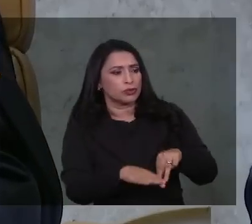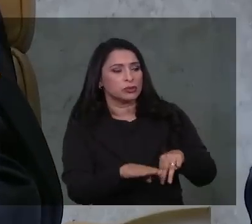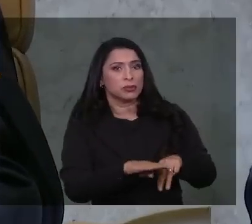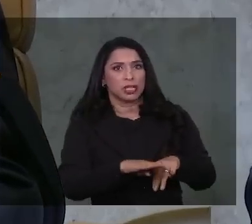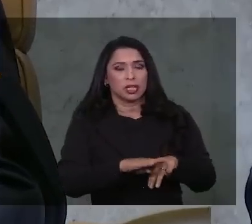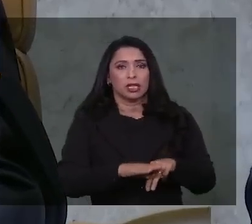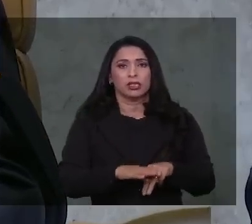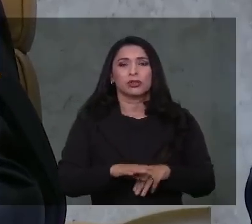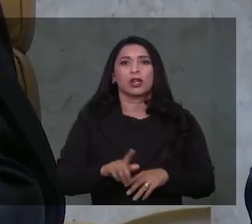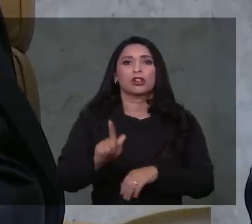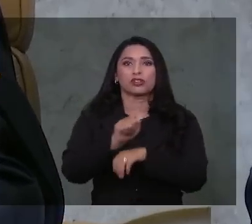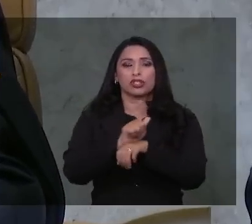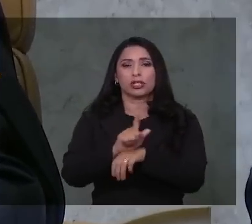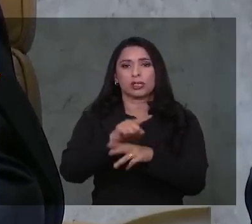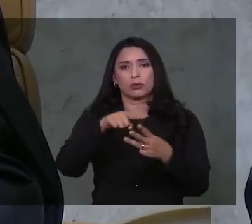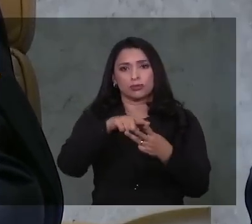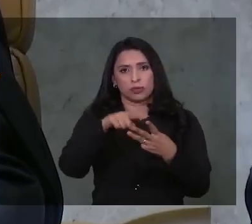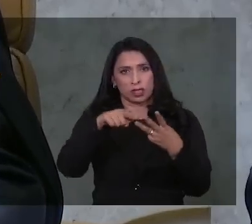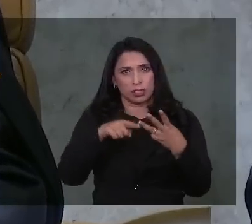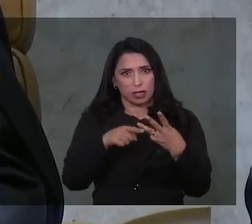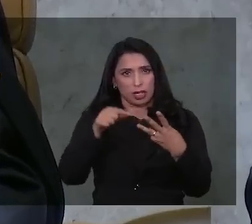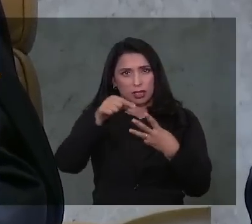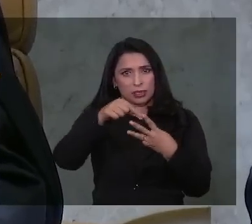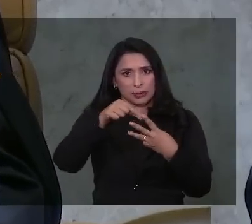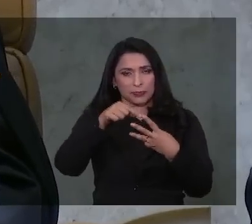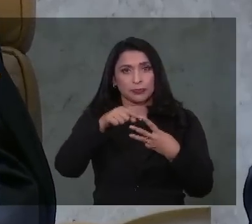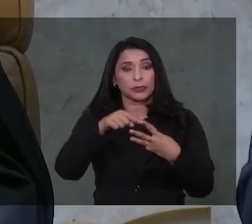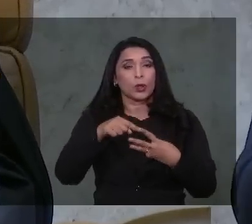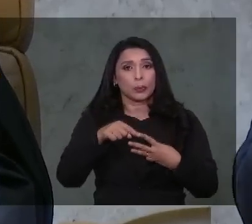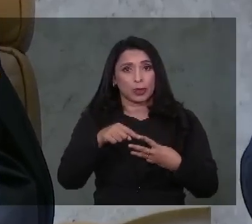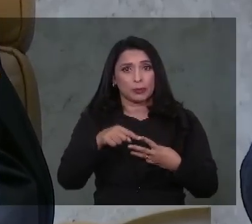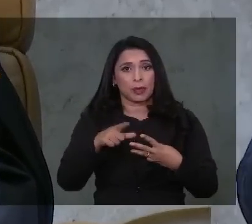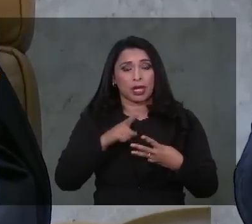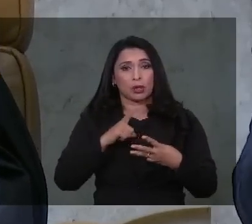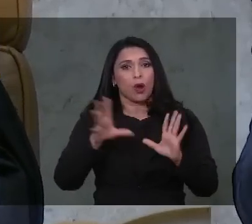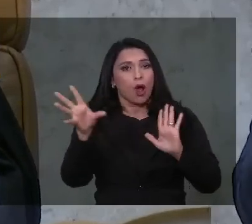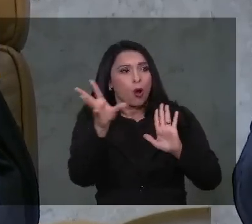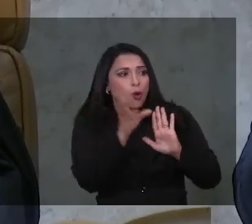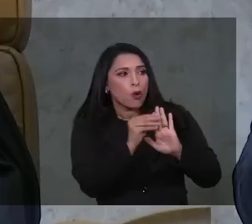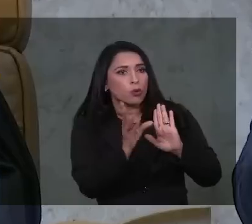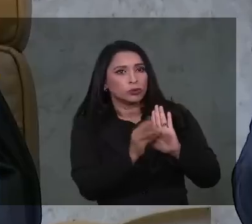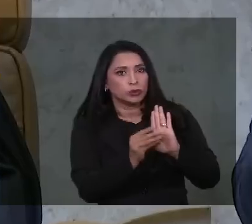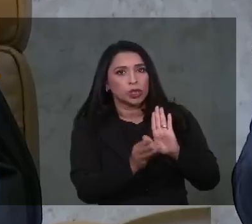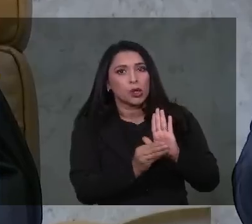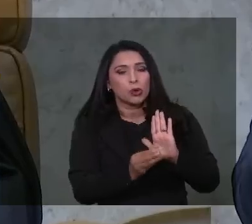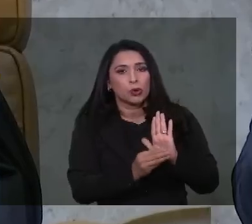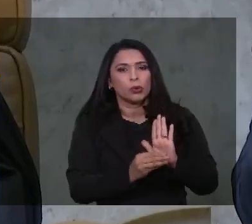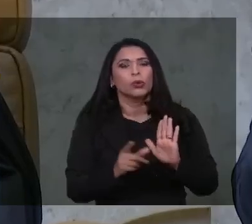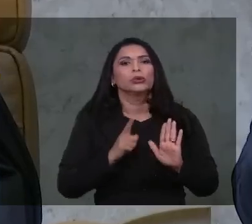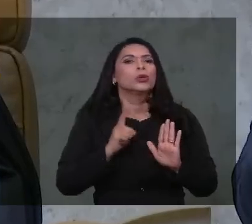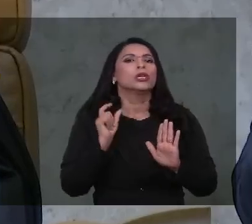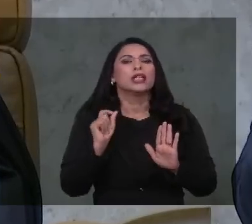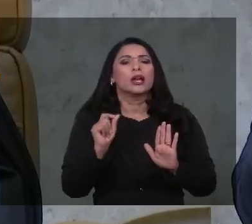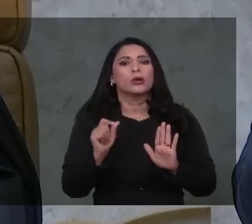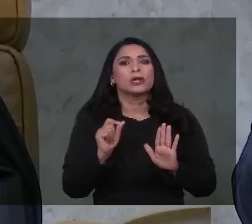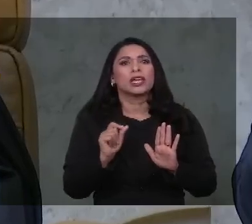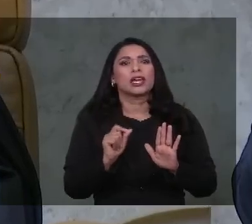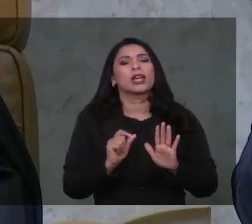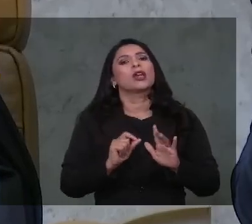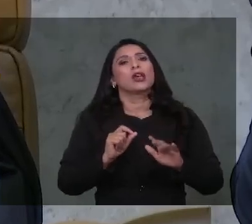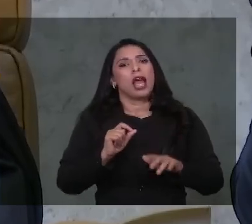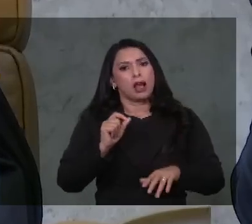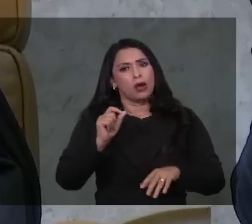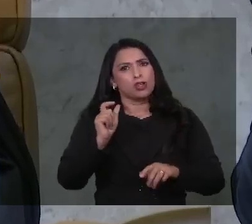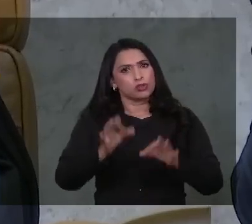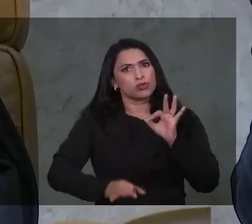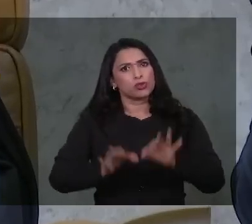de três grandes eixos. O primeiro deles será conteúdo, que consiste em procurar aumentar a eficiência da